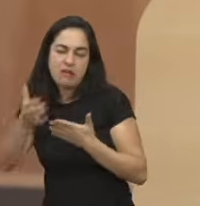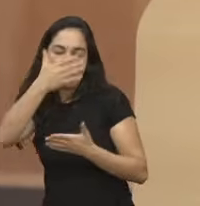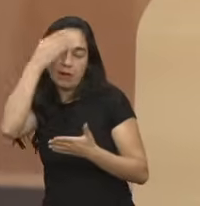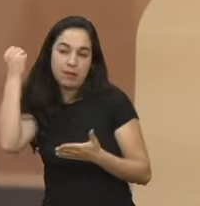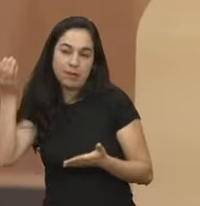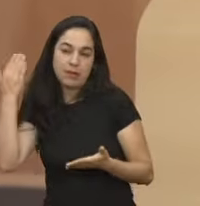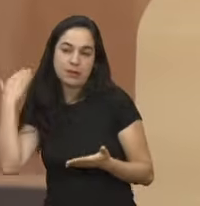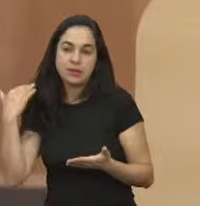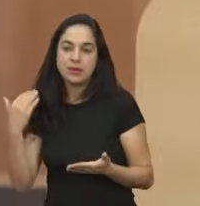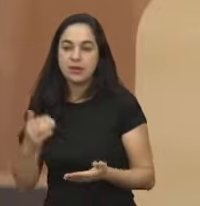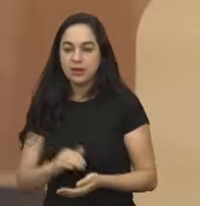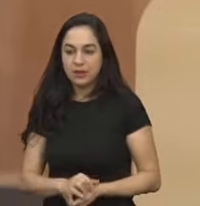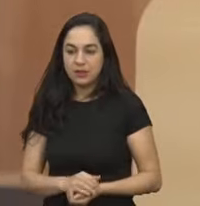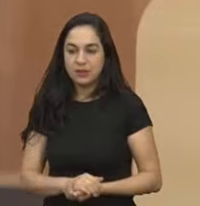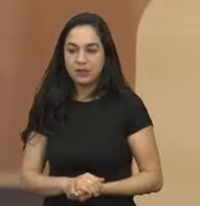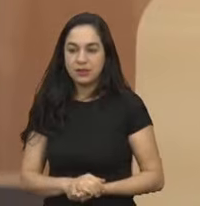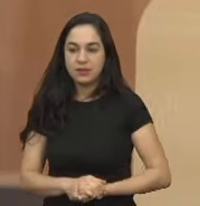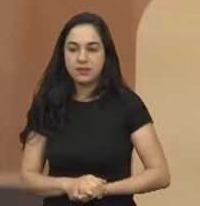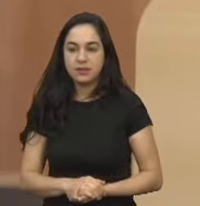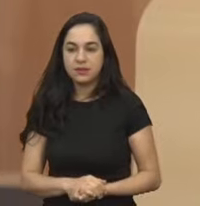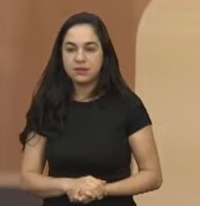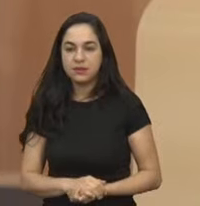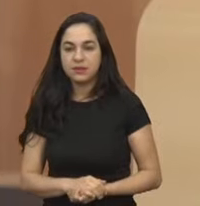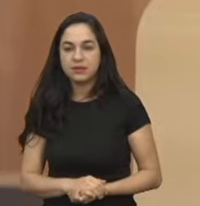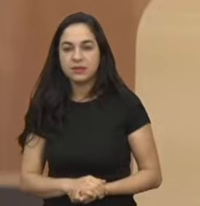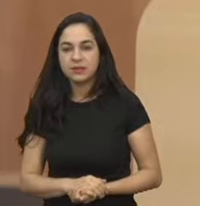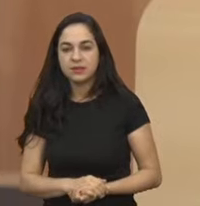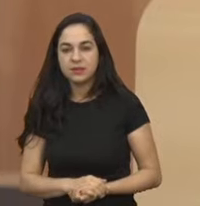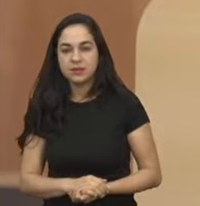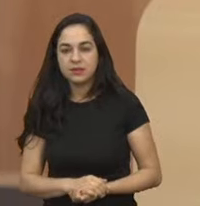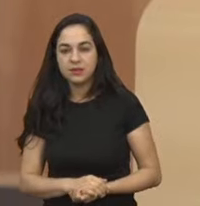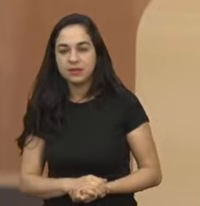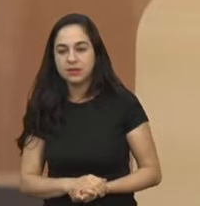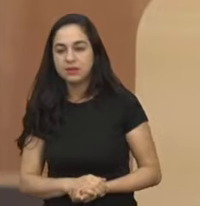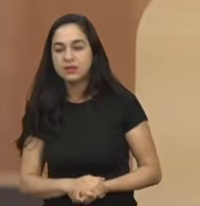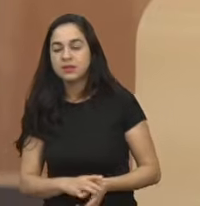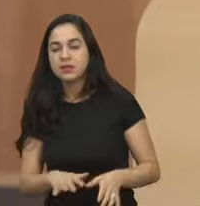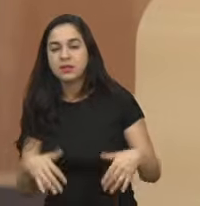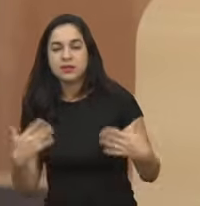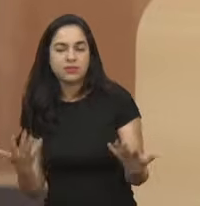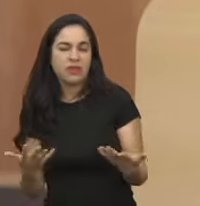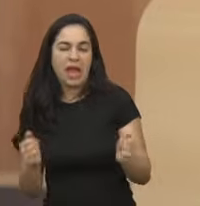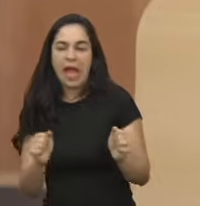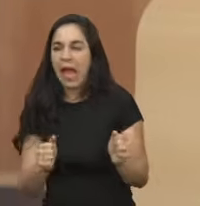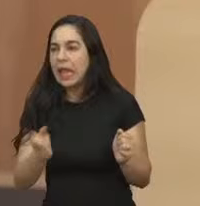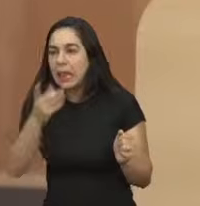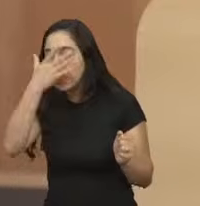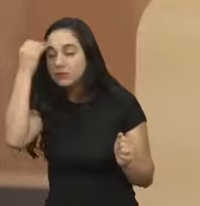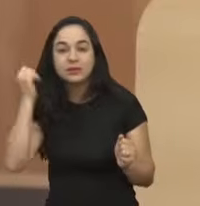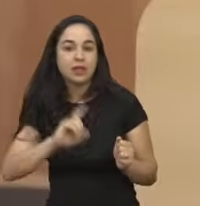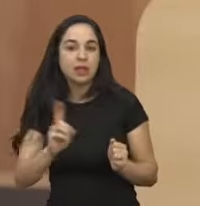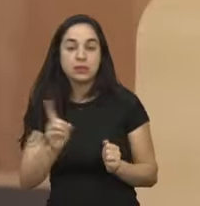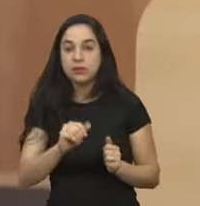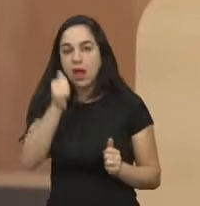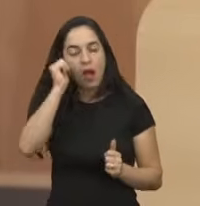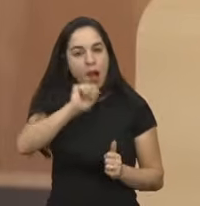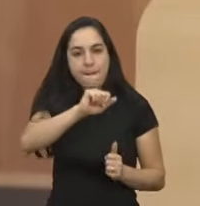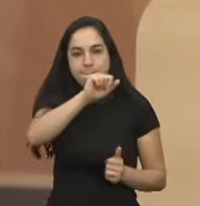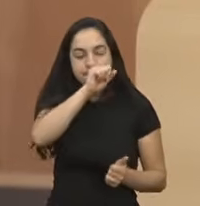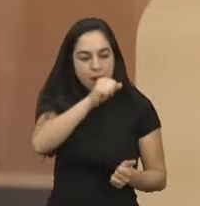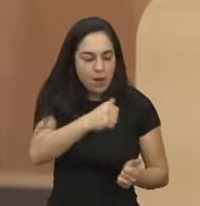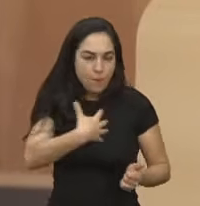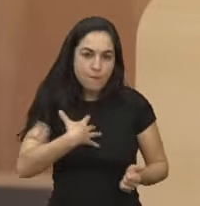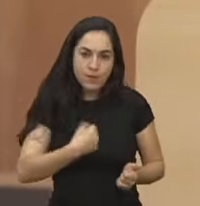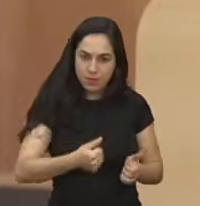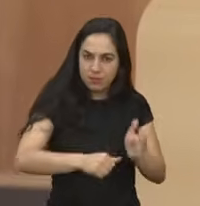anos, e ela falou, nem esse me tira alegria, eu estou feliz com ele, mas aquela experiência de 5 anos não sai da minha cabeça. O que não é